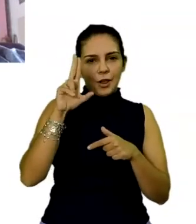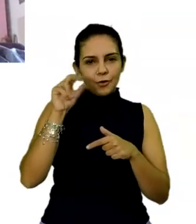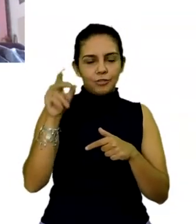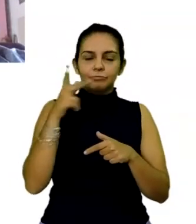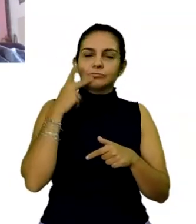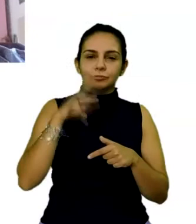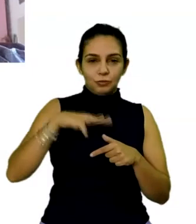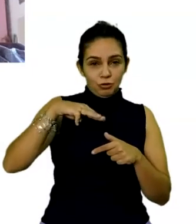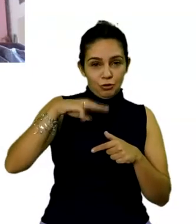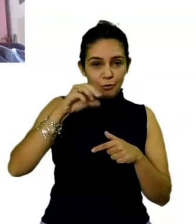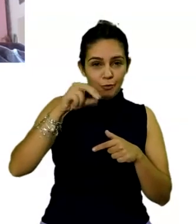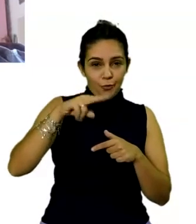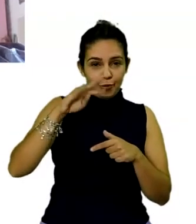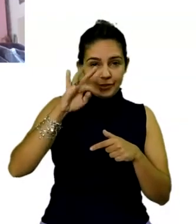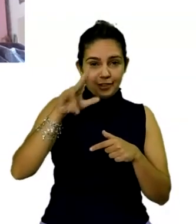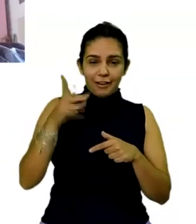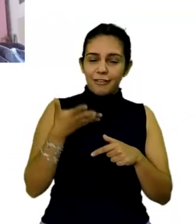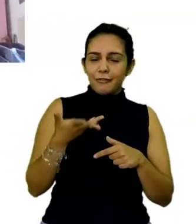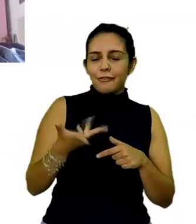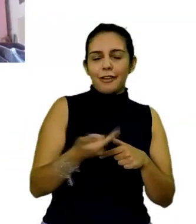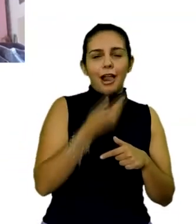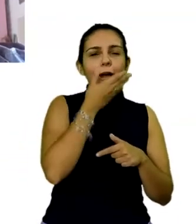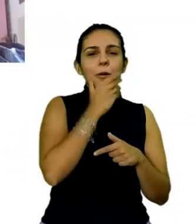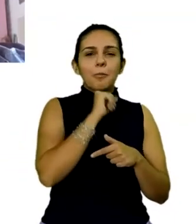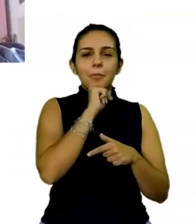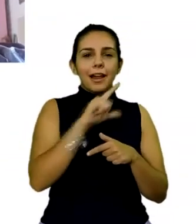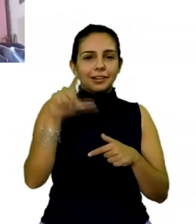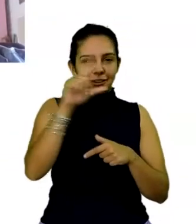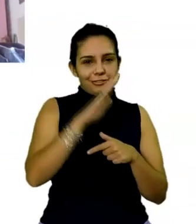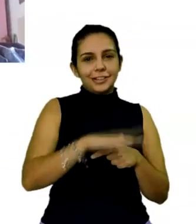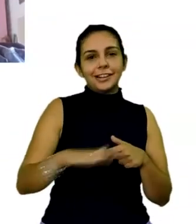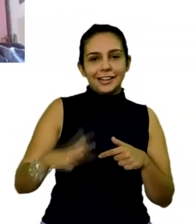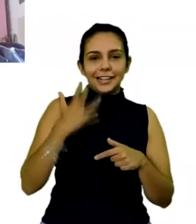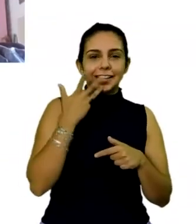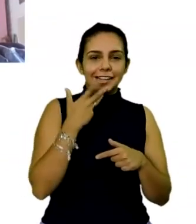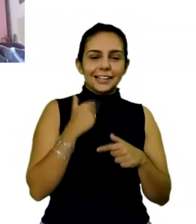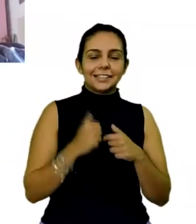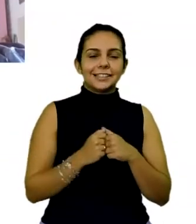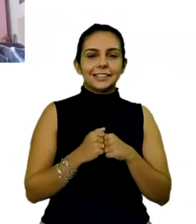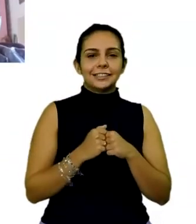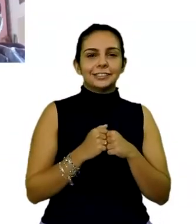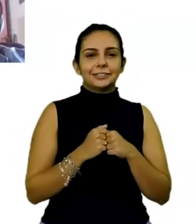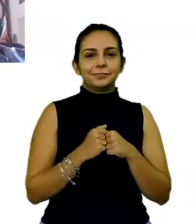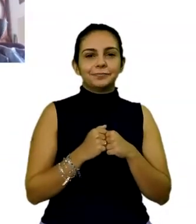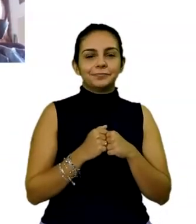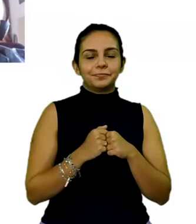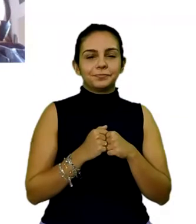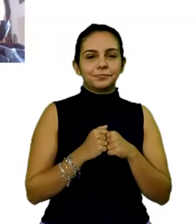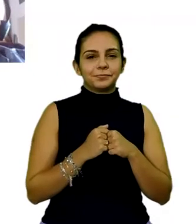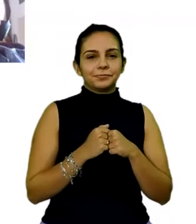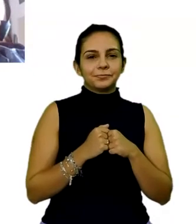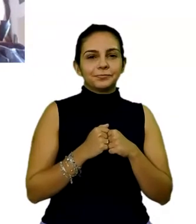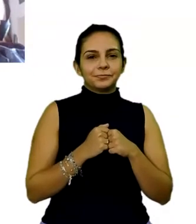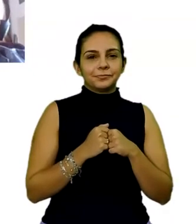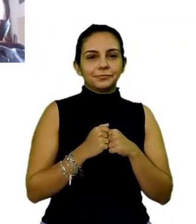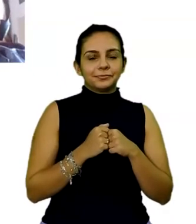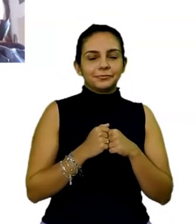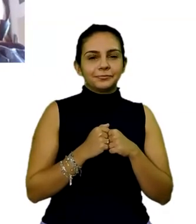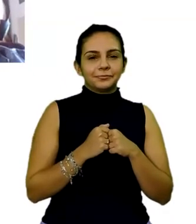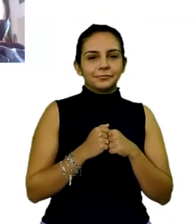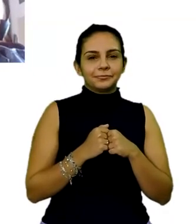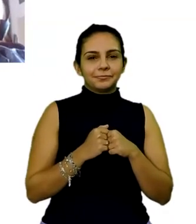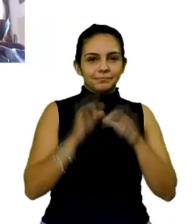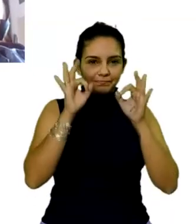Monteiro é absolutamente fantástico. Ele é o pai da literatura infantil no Brasil, né? Enfim.